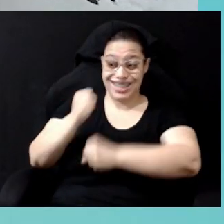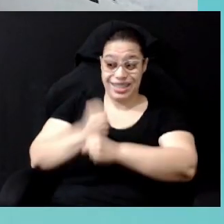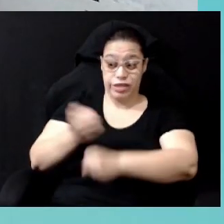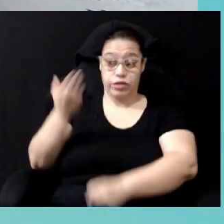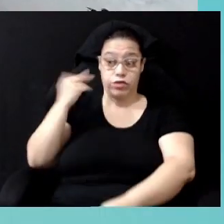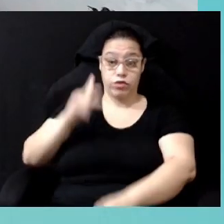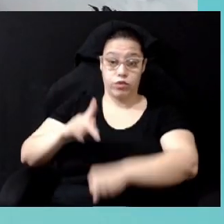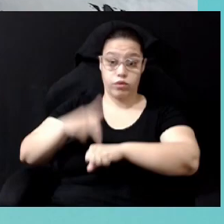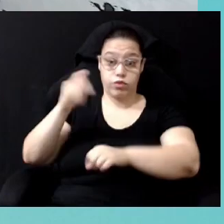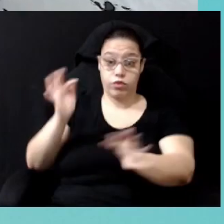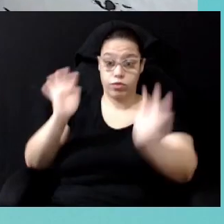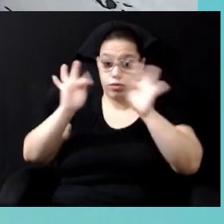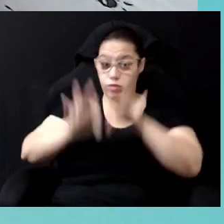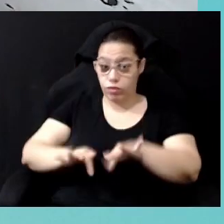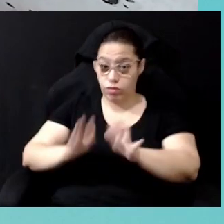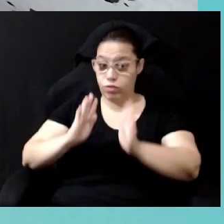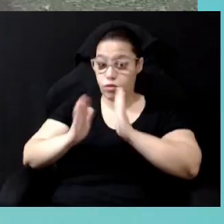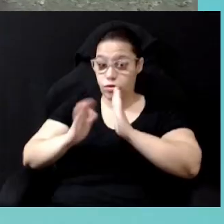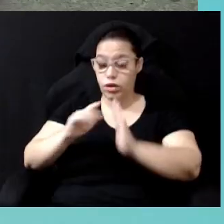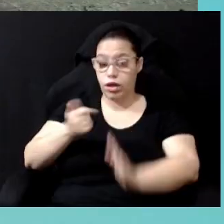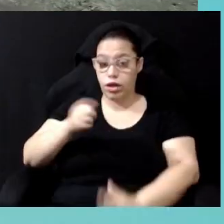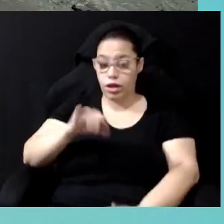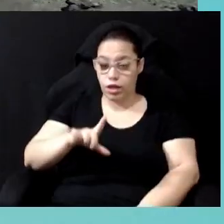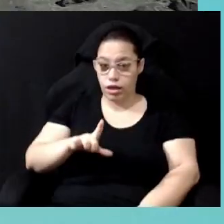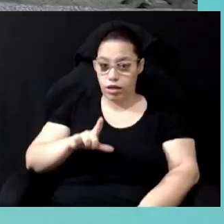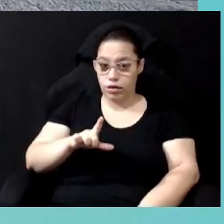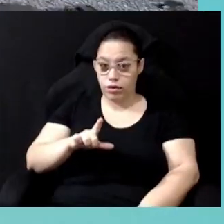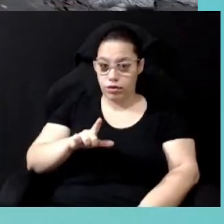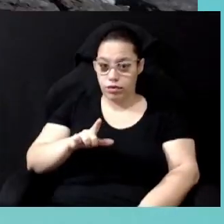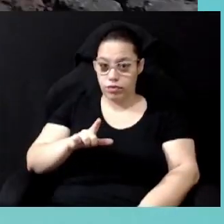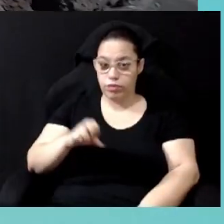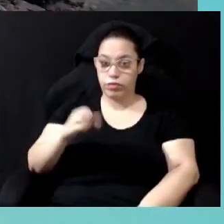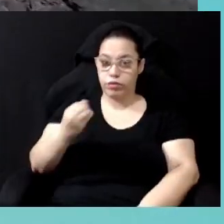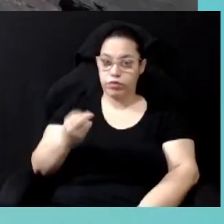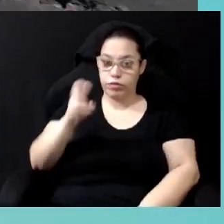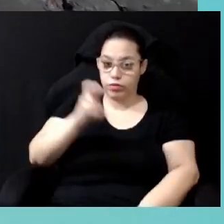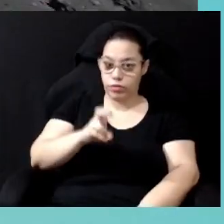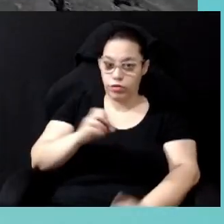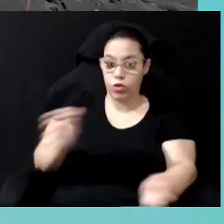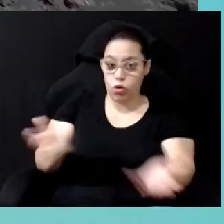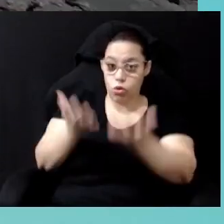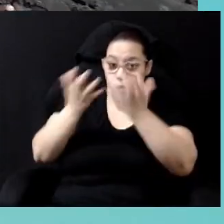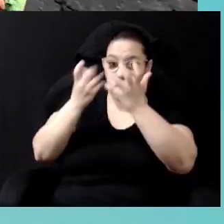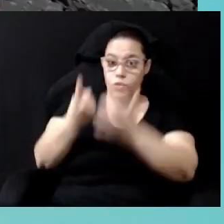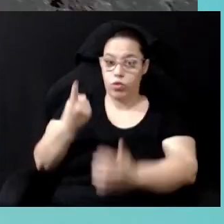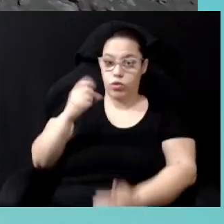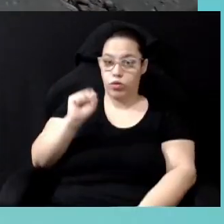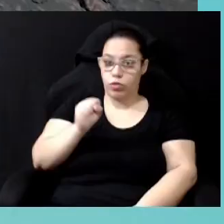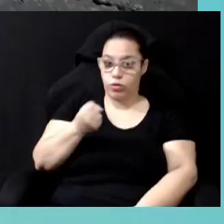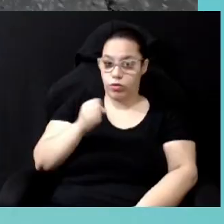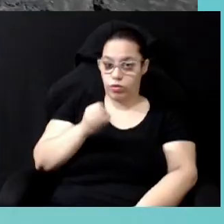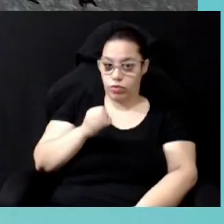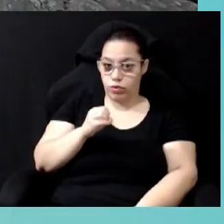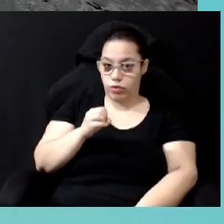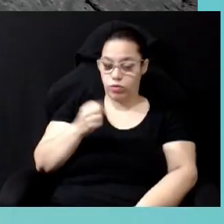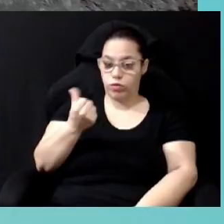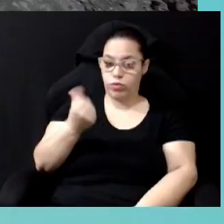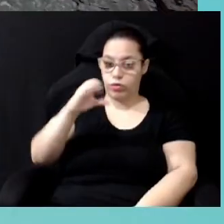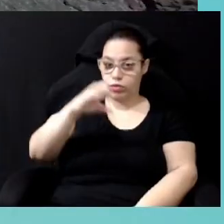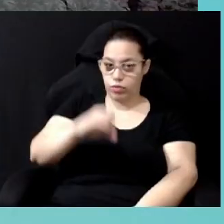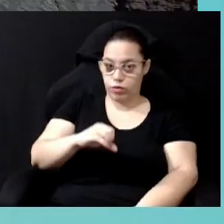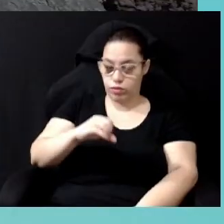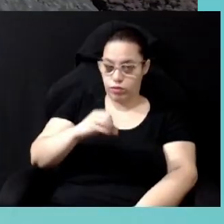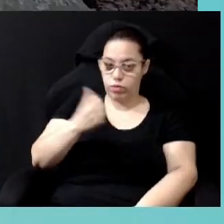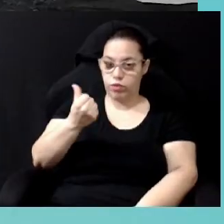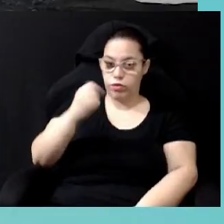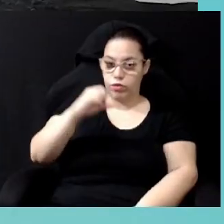11.650 anos, após o término do último período glacial. Desses, 65 estão ativos desde 1800